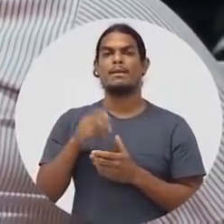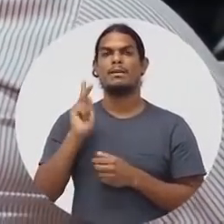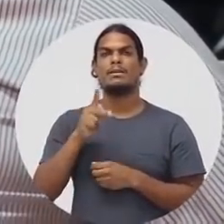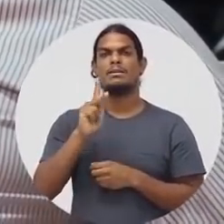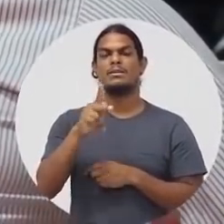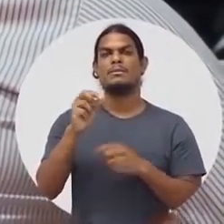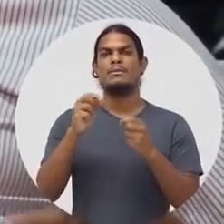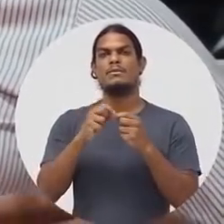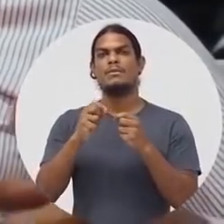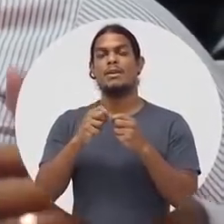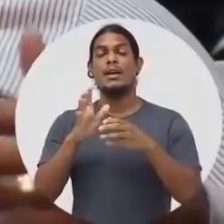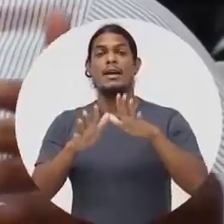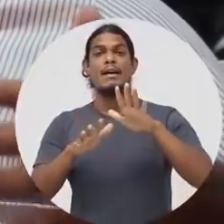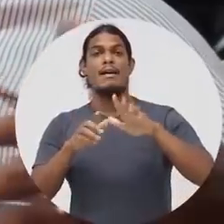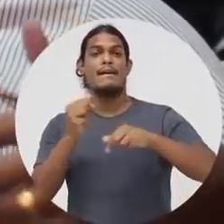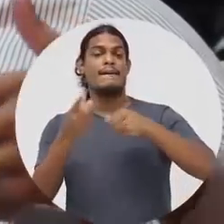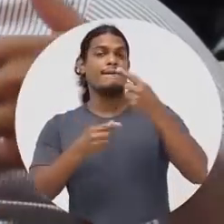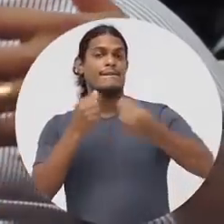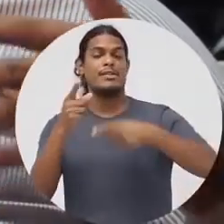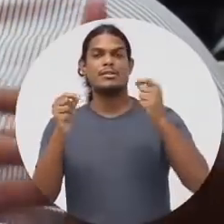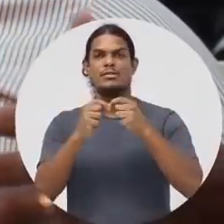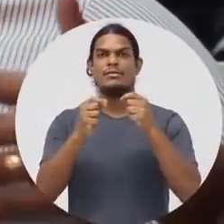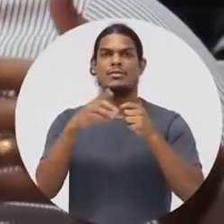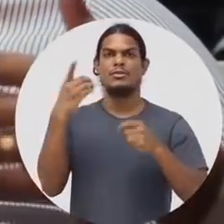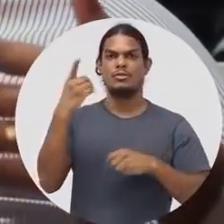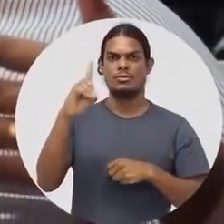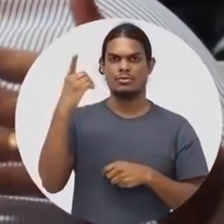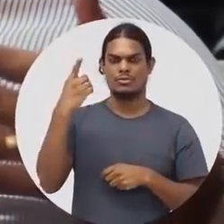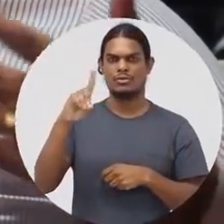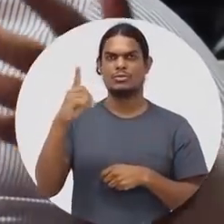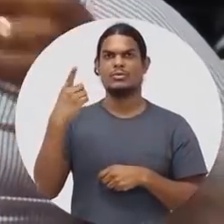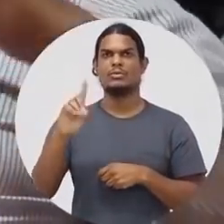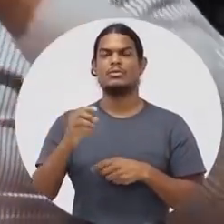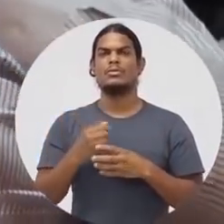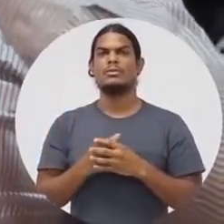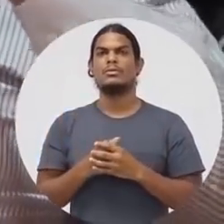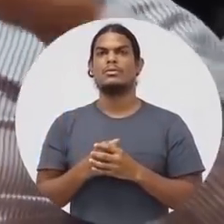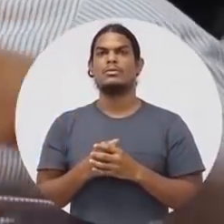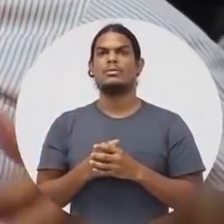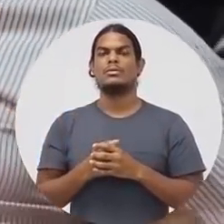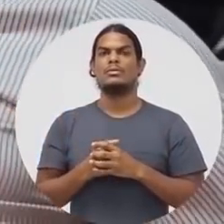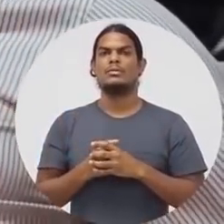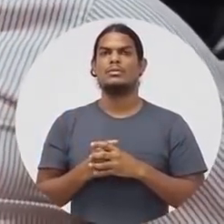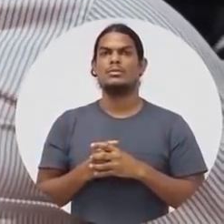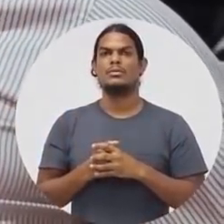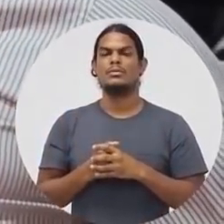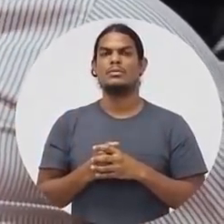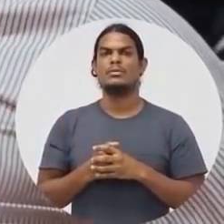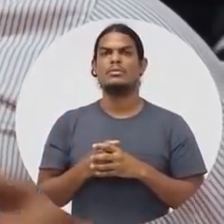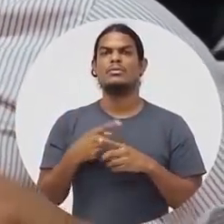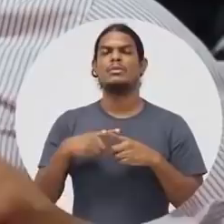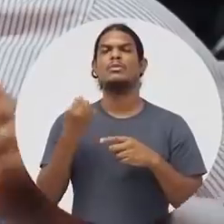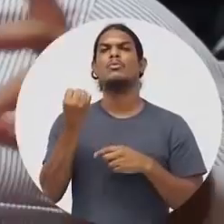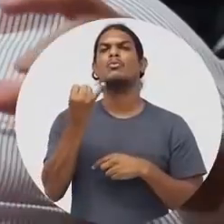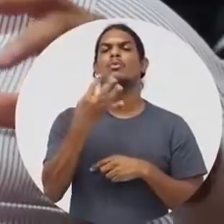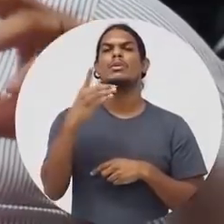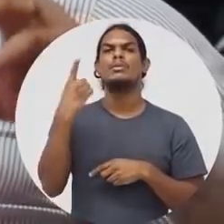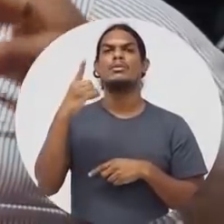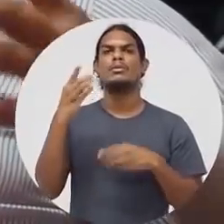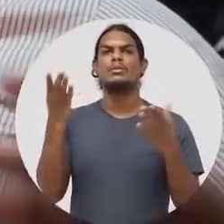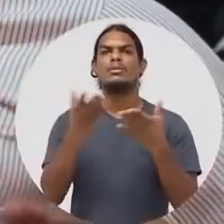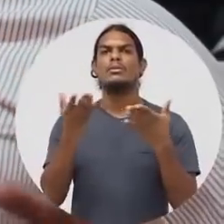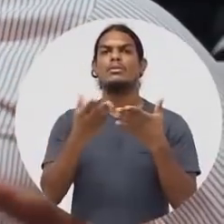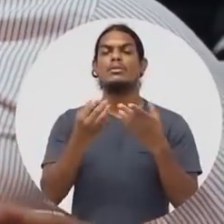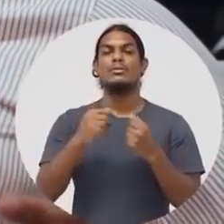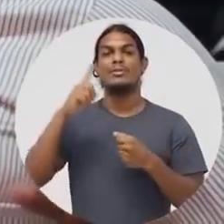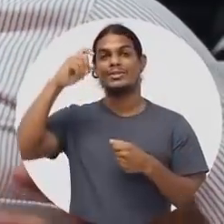dólar. Por isso a gente se preocupa tanto com a cotação do dólar naquele dia, né? Uhum. Lá é uma loucura. Quanto está o dólar hoje? Aí é uma loucura para a gente